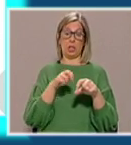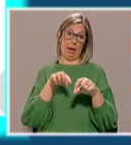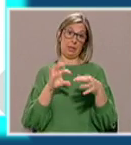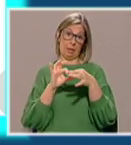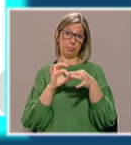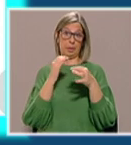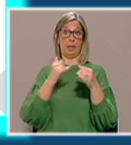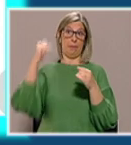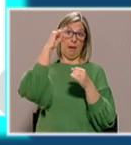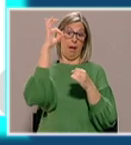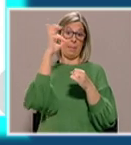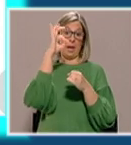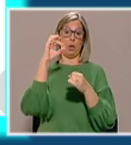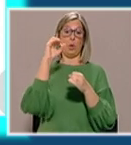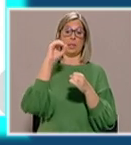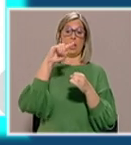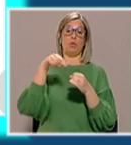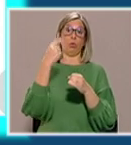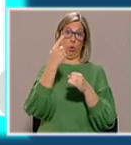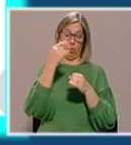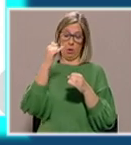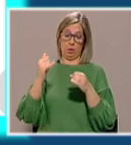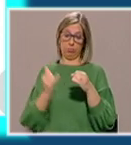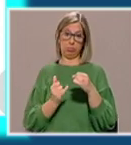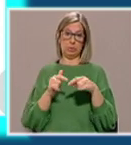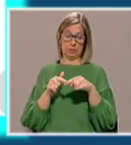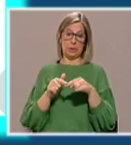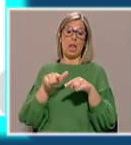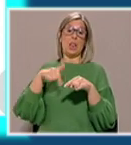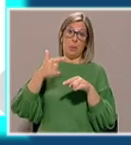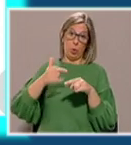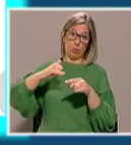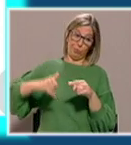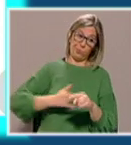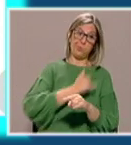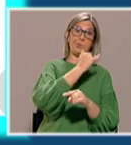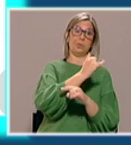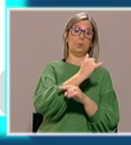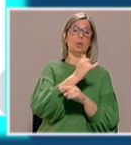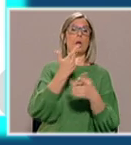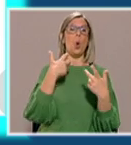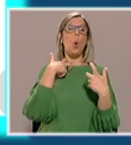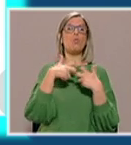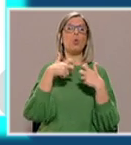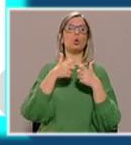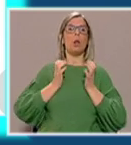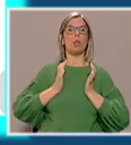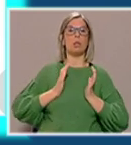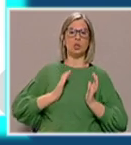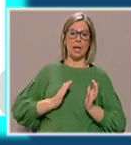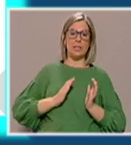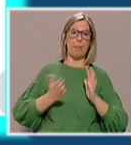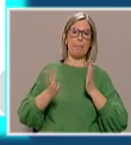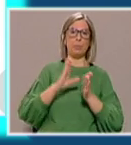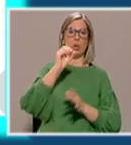esta fase. E depois entramos na fase do relaxamento do músculo cardíaco, que é a última fase, com cerca de